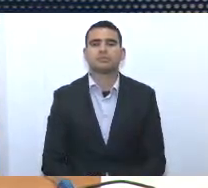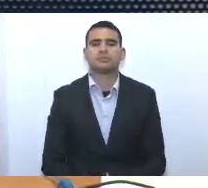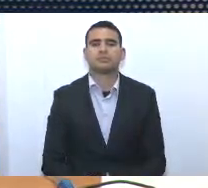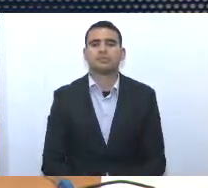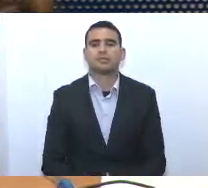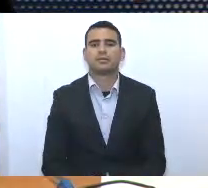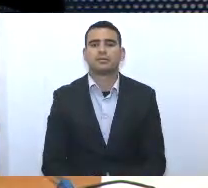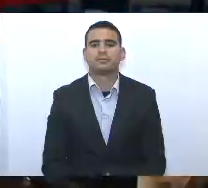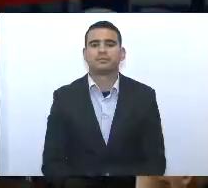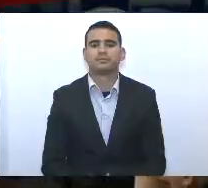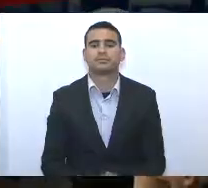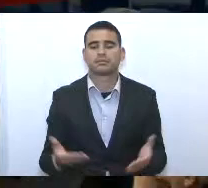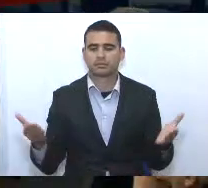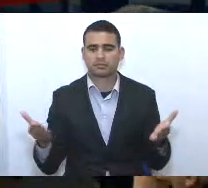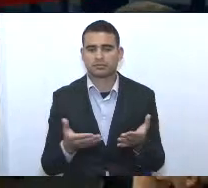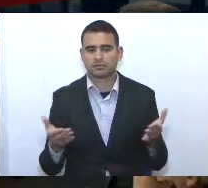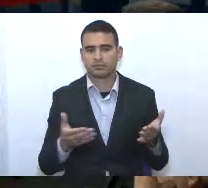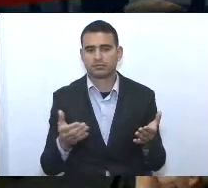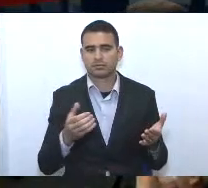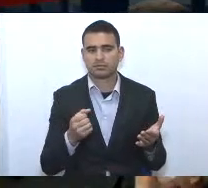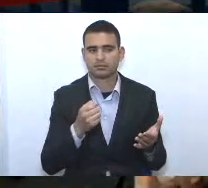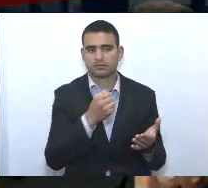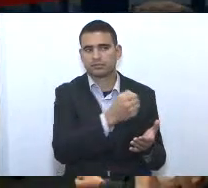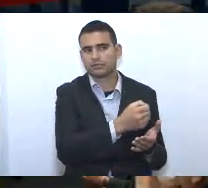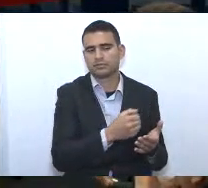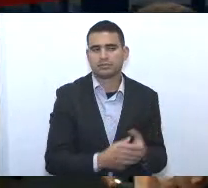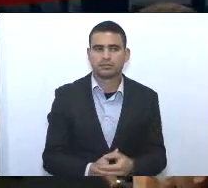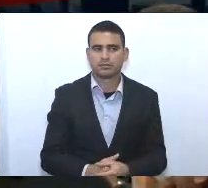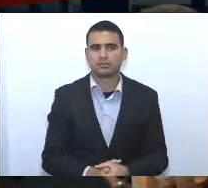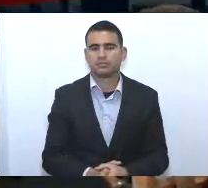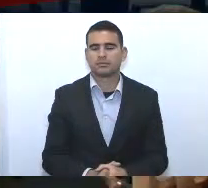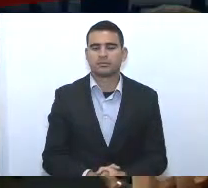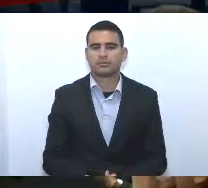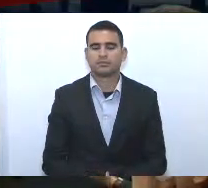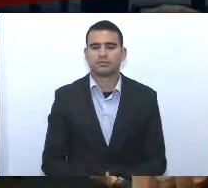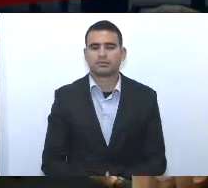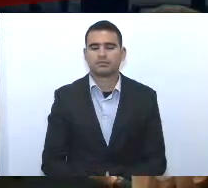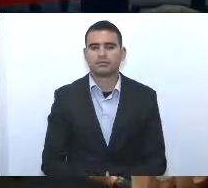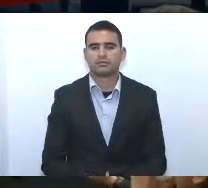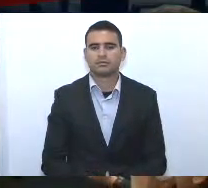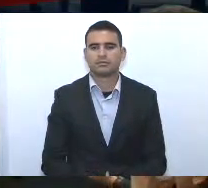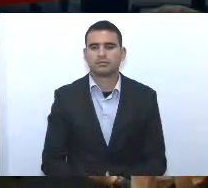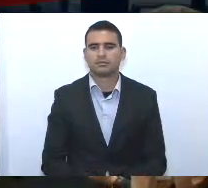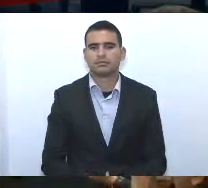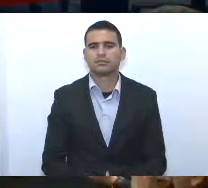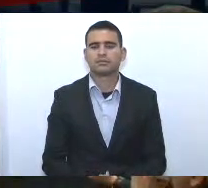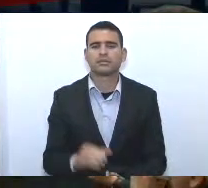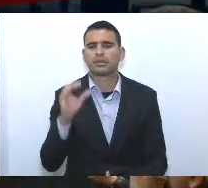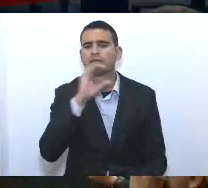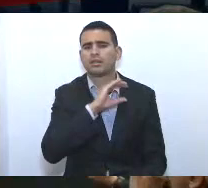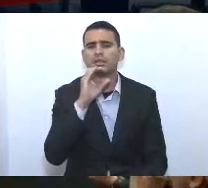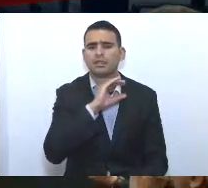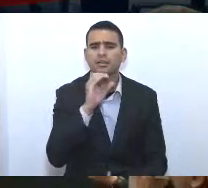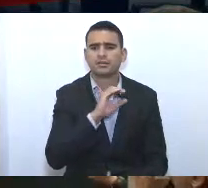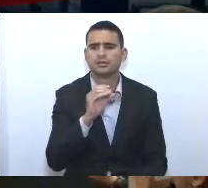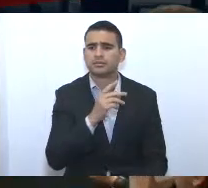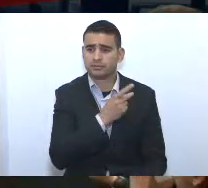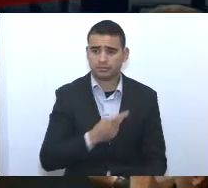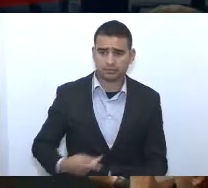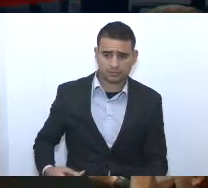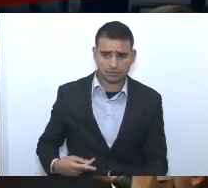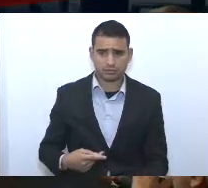Com a palavra, para uma questão de ordem. Questão de ordem, senhor presidente. Rapidamente, senhor presidente, só para ficar